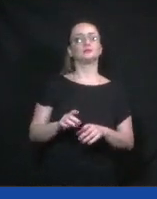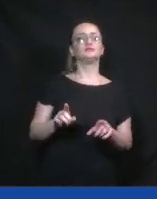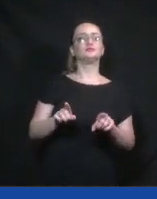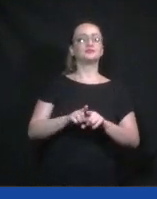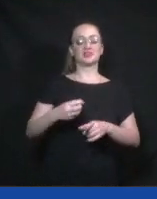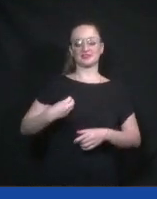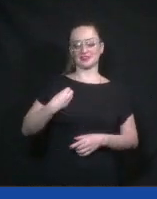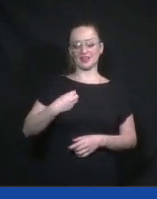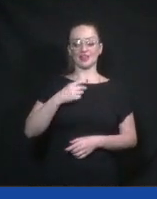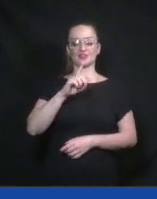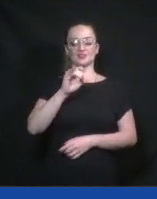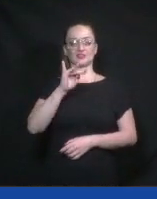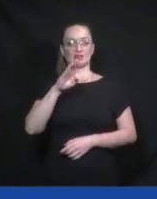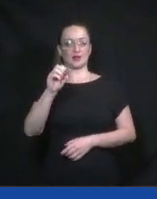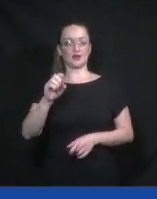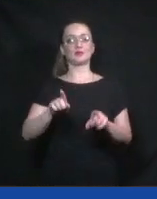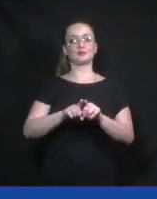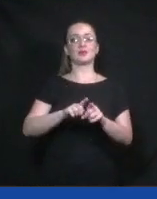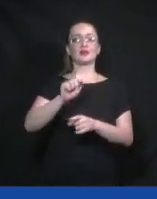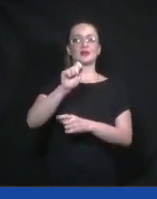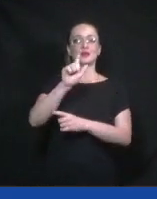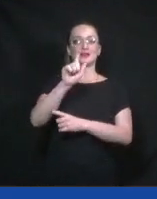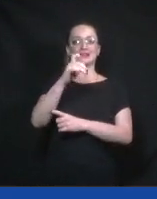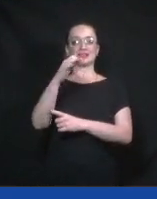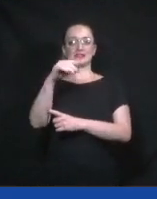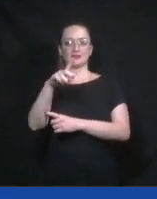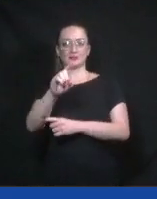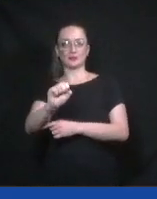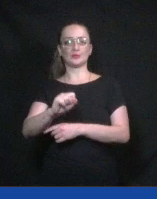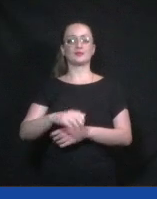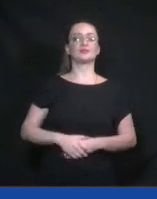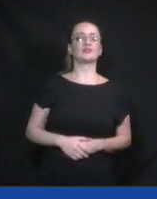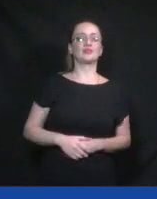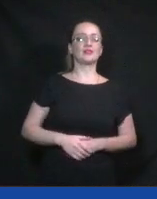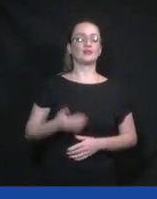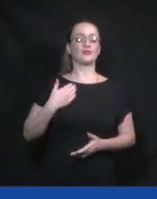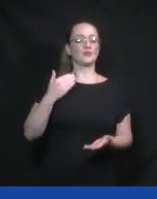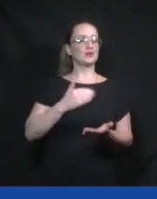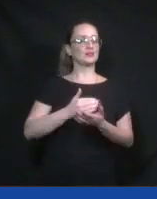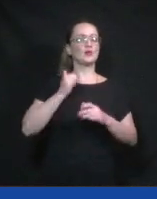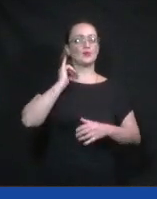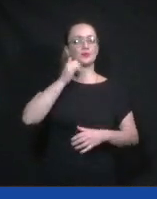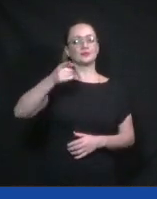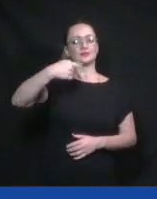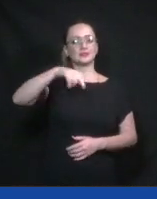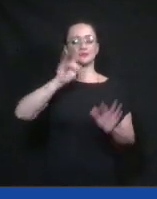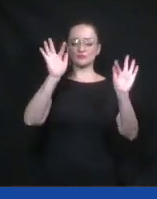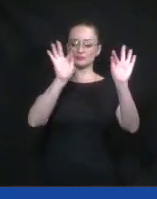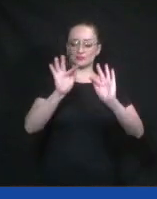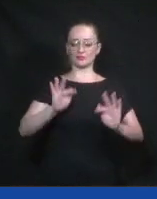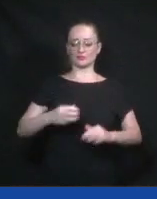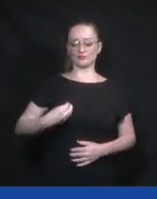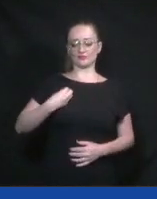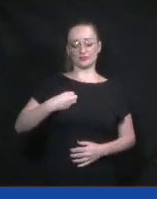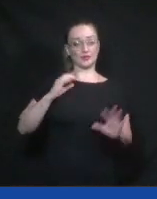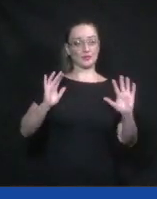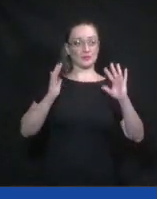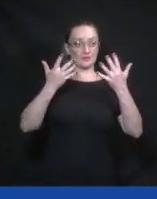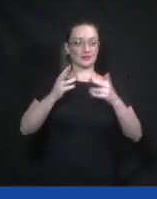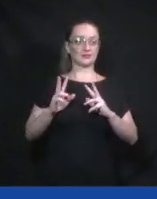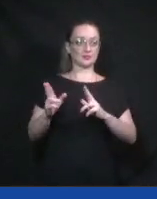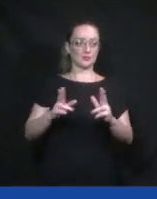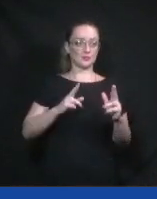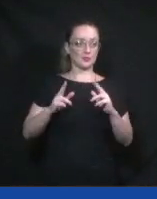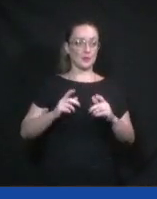Diego Calegari Aleksandro os santos e queria começar contando para vocês da Felicidade de estar num evento como esse